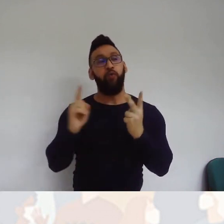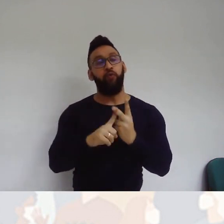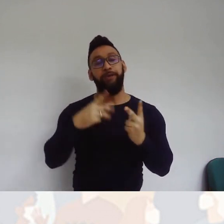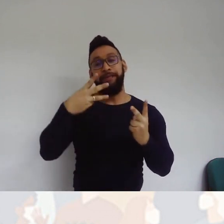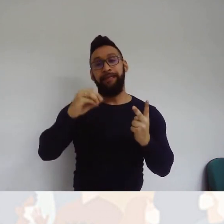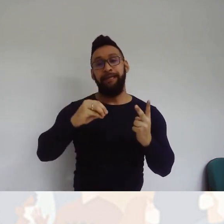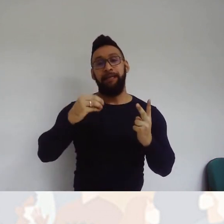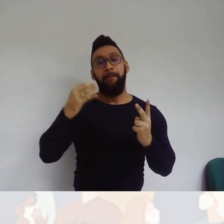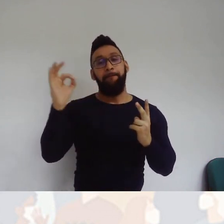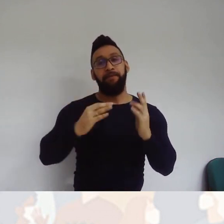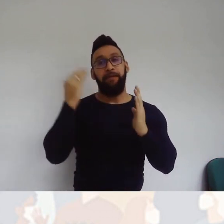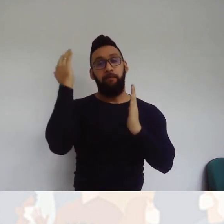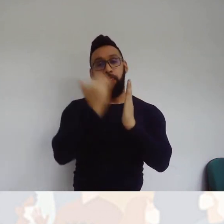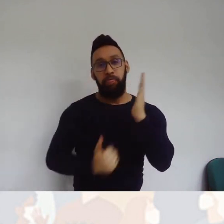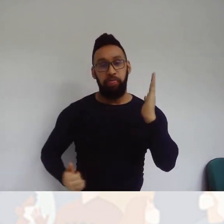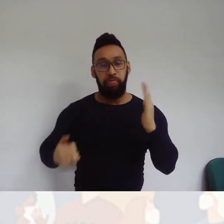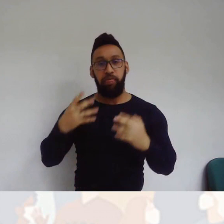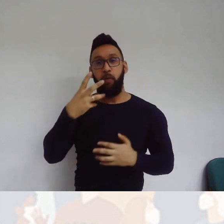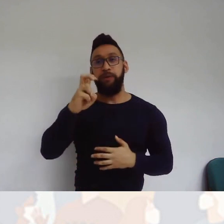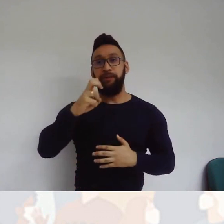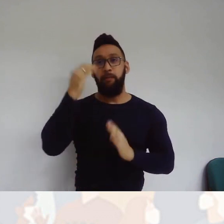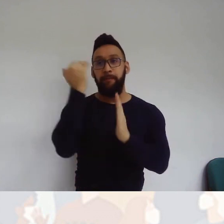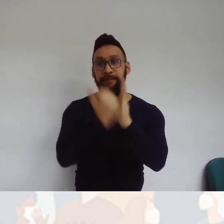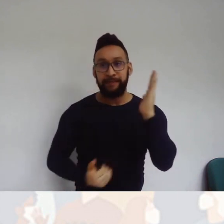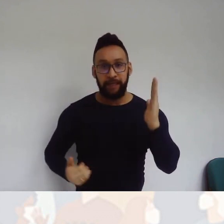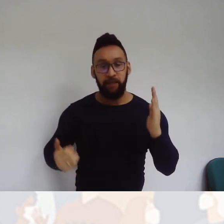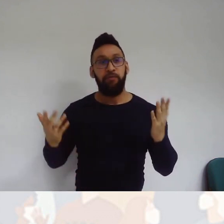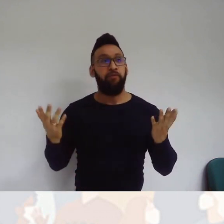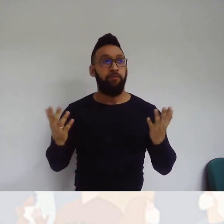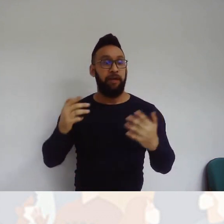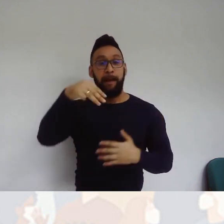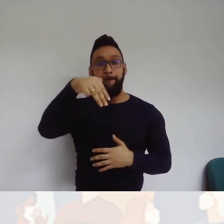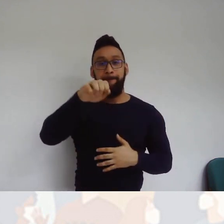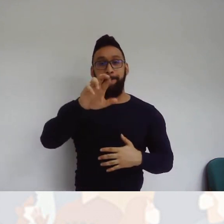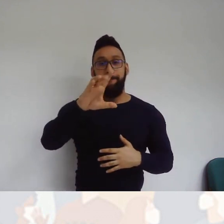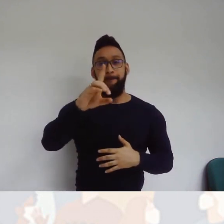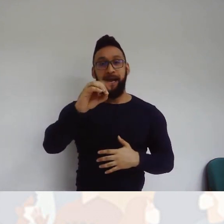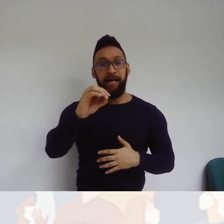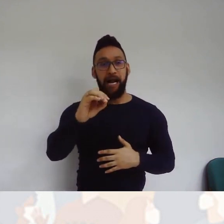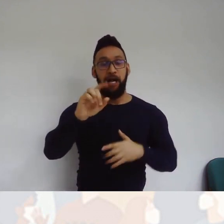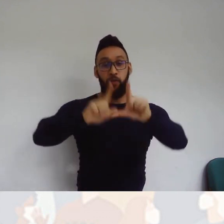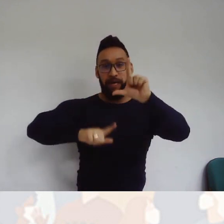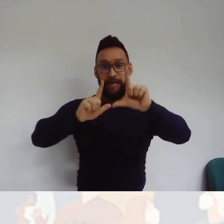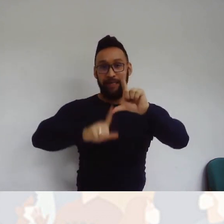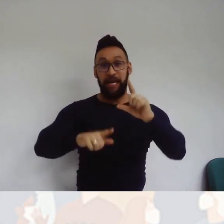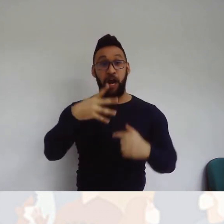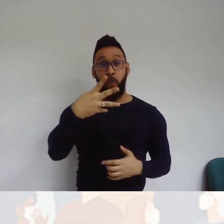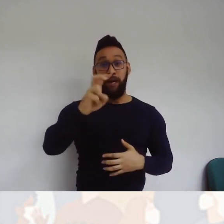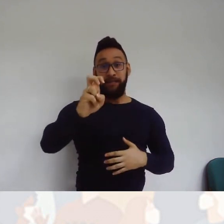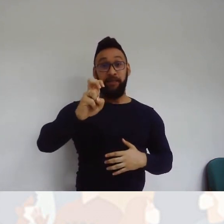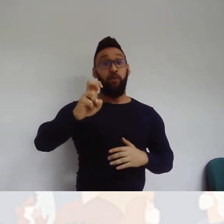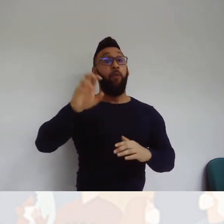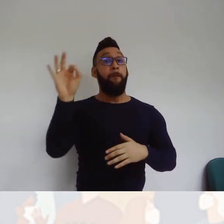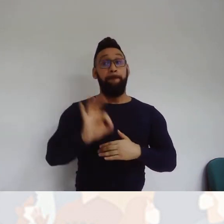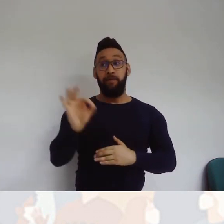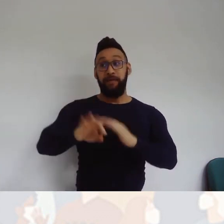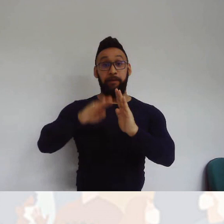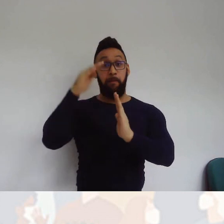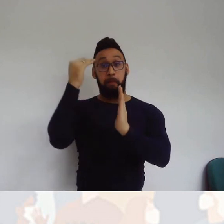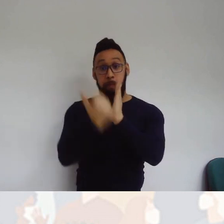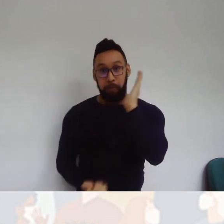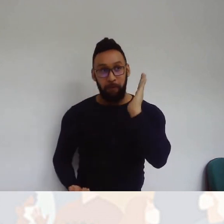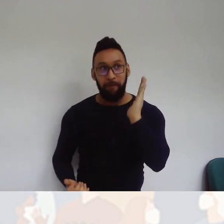30%, a editora dando 45%, a Mercado de Letras está dando 45%, porque normalmente ela já dá